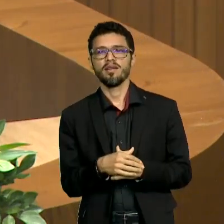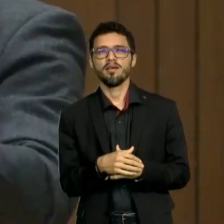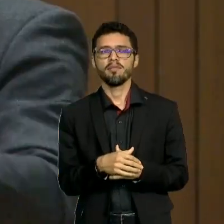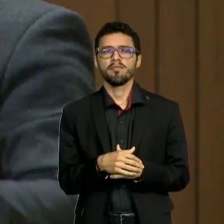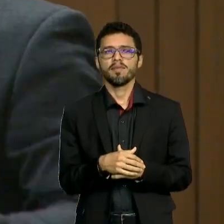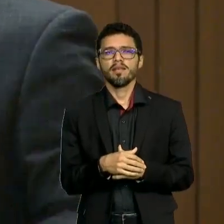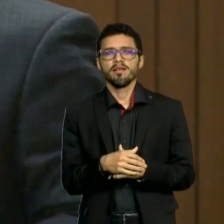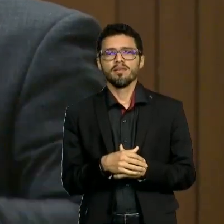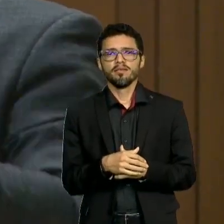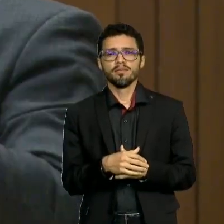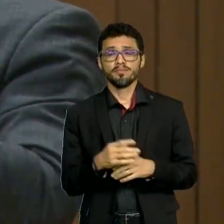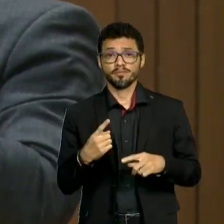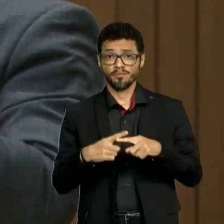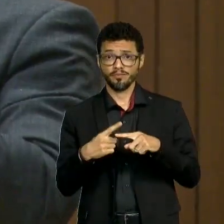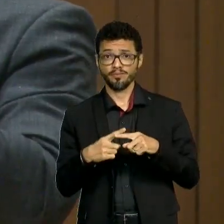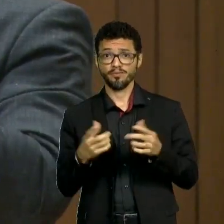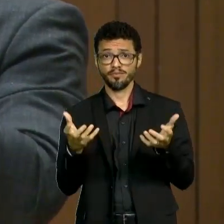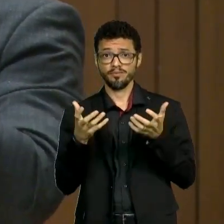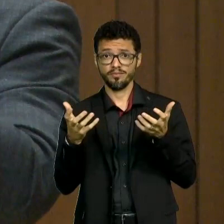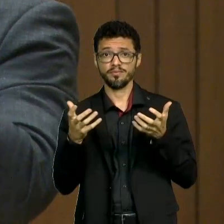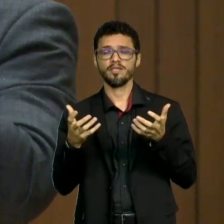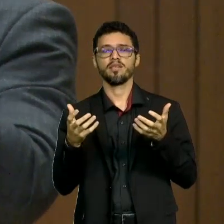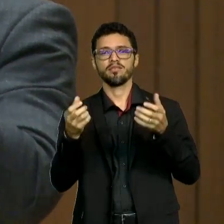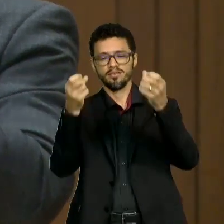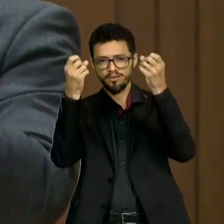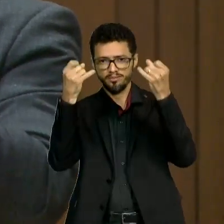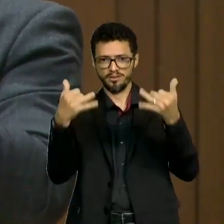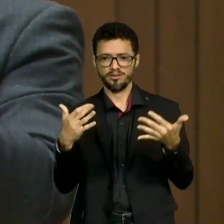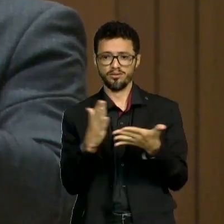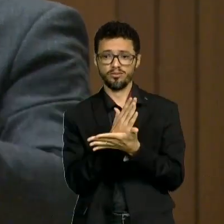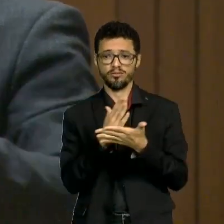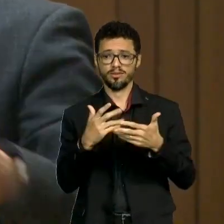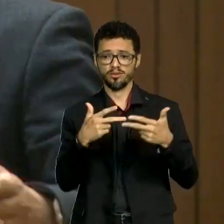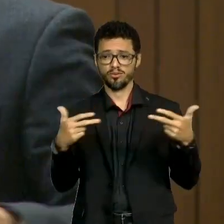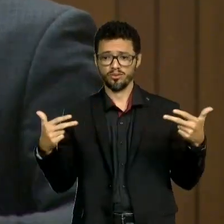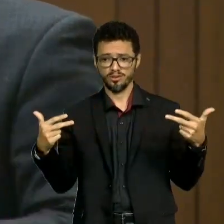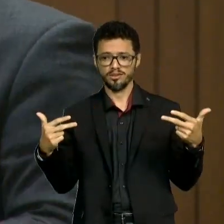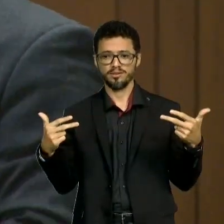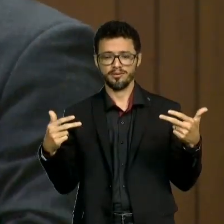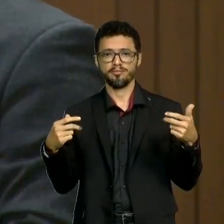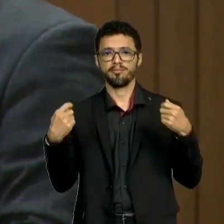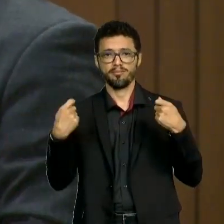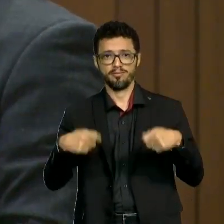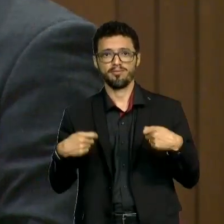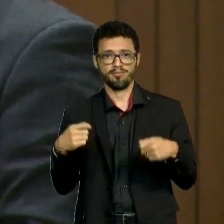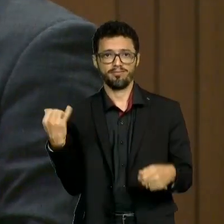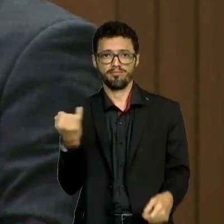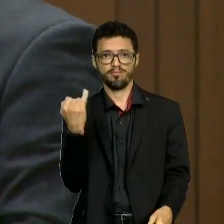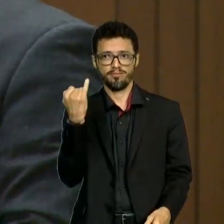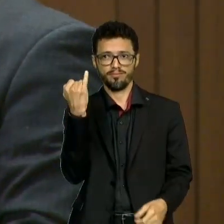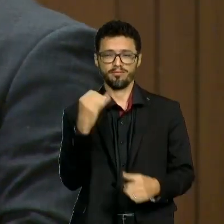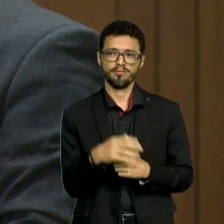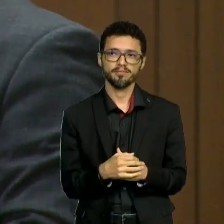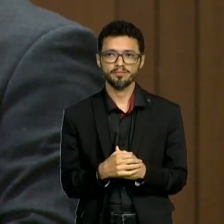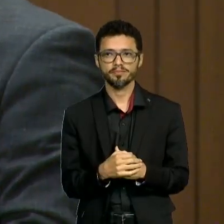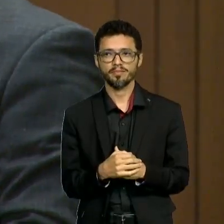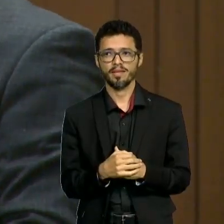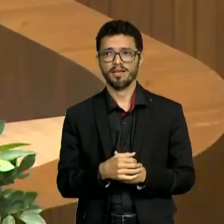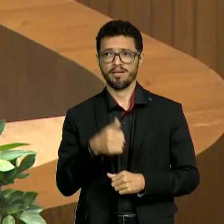pautar algumas situações que não poderia deixar de passar em branco. A